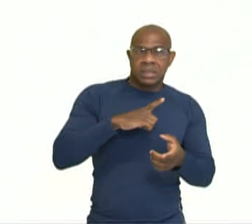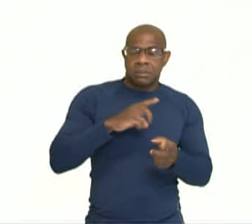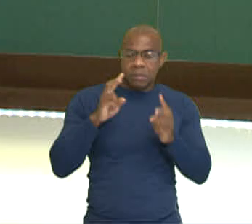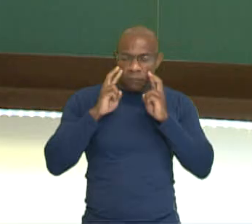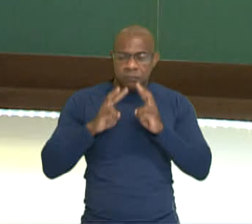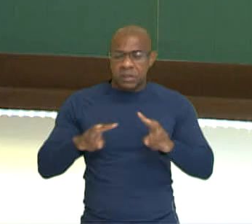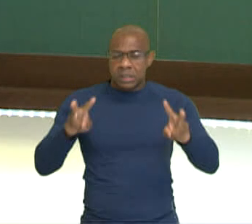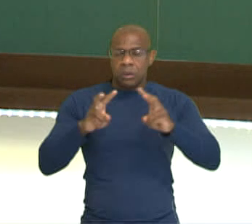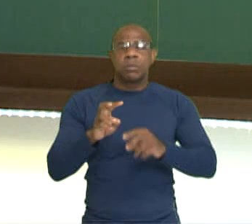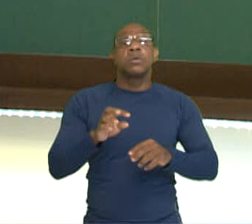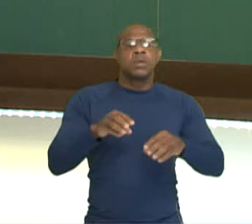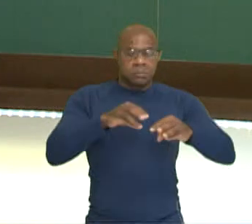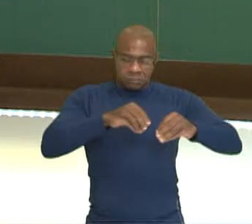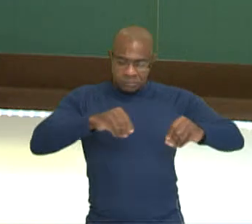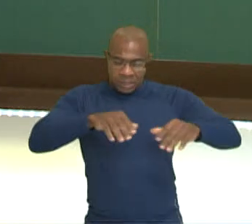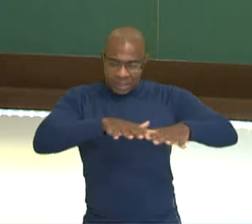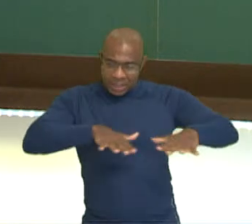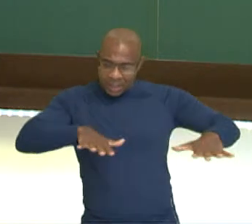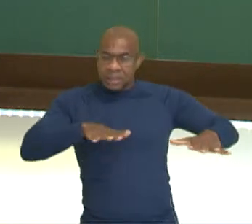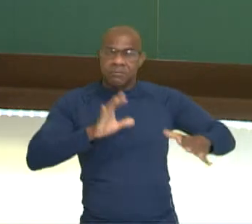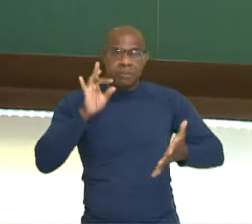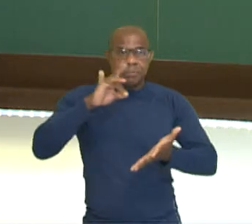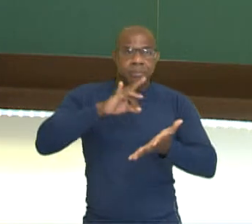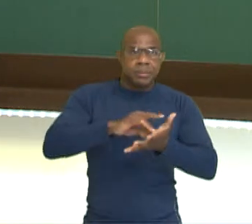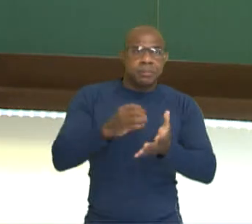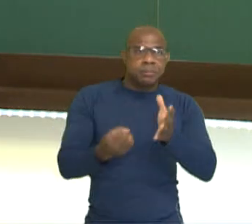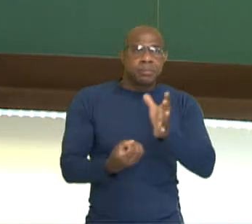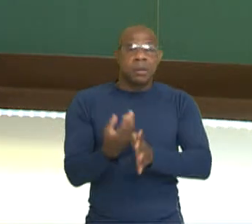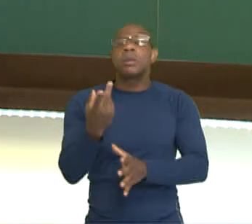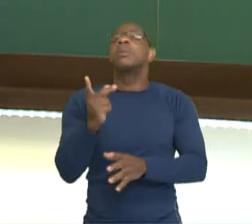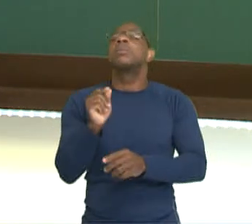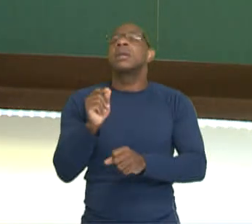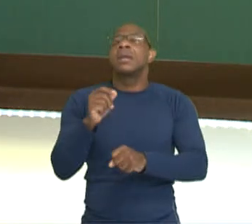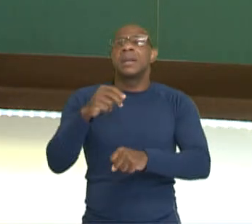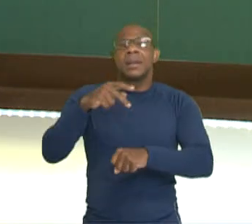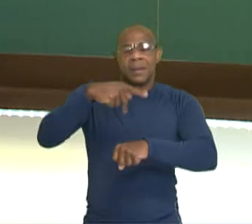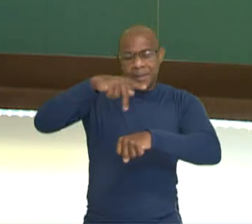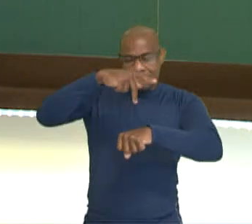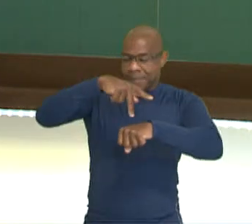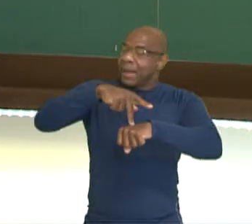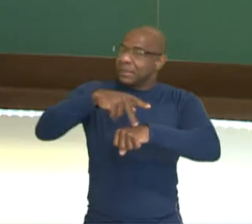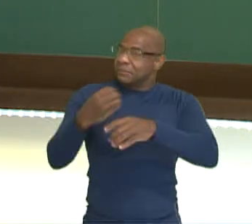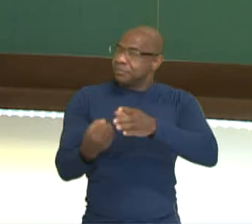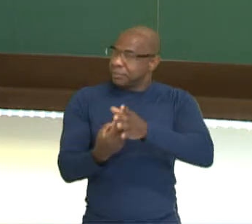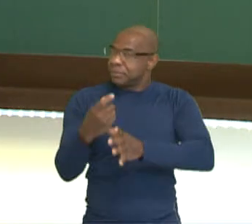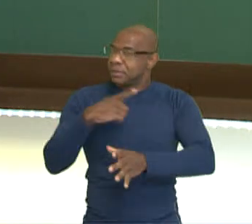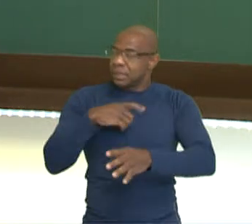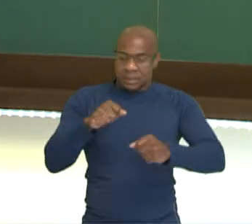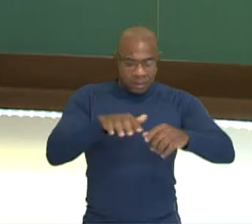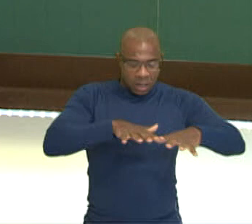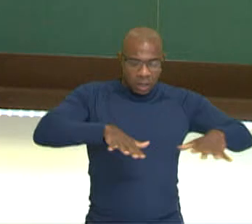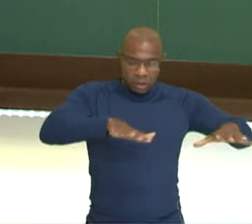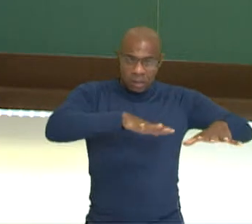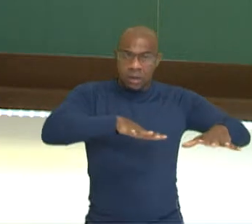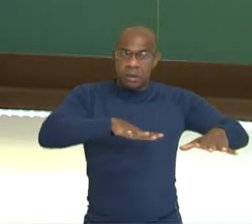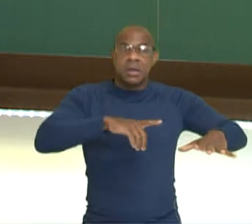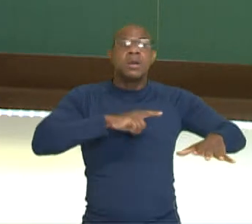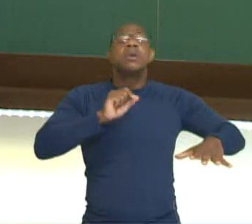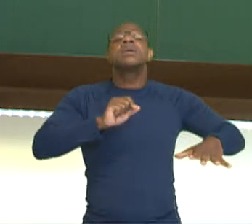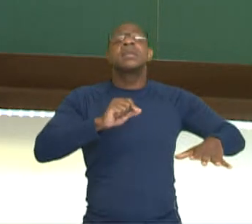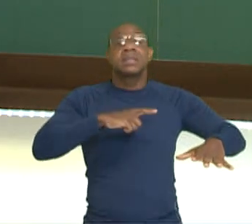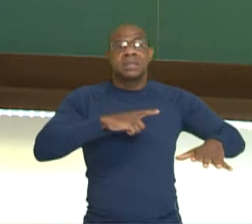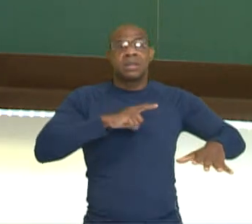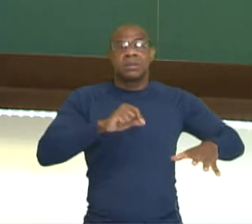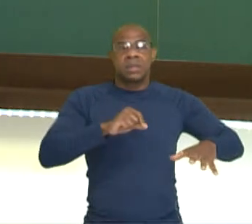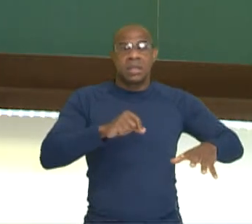de território e que, claro, vão originar a palavra país, que é um elemento do território que determina a